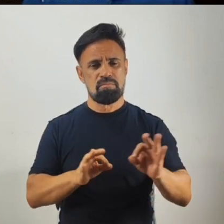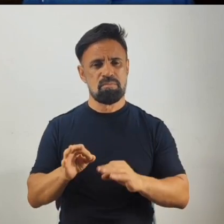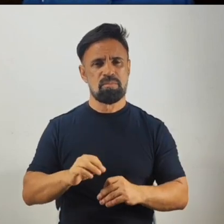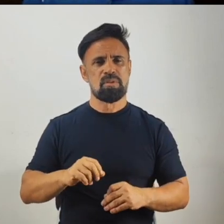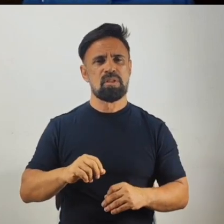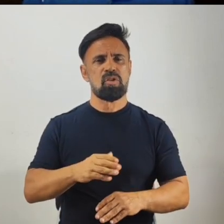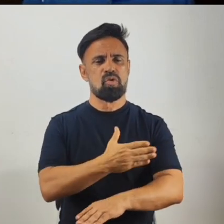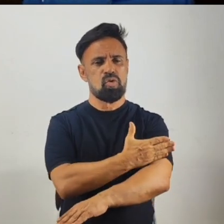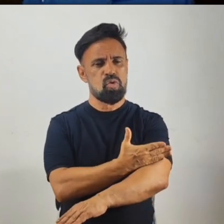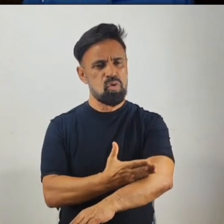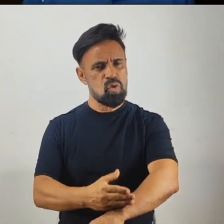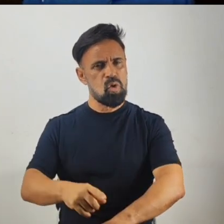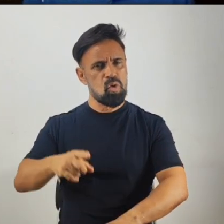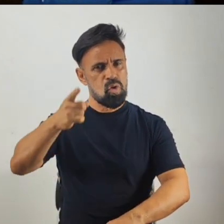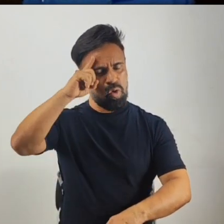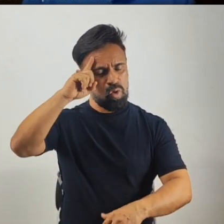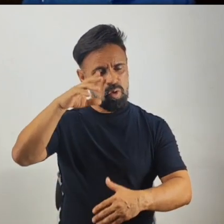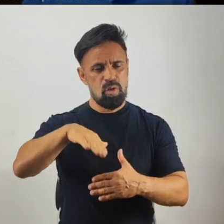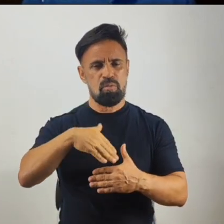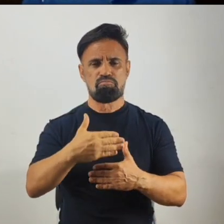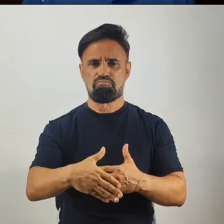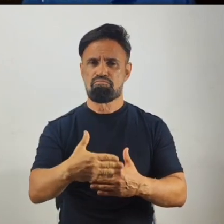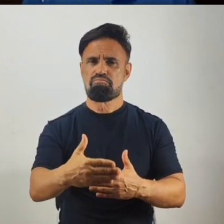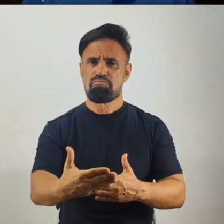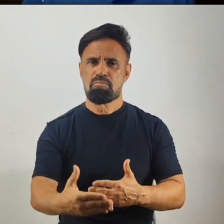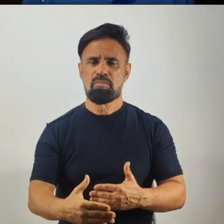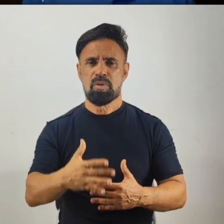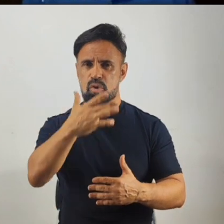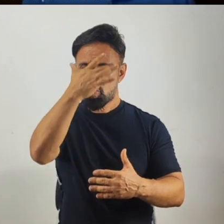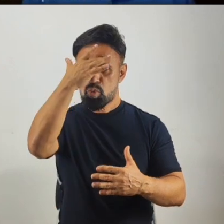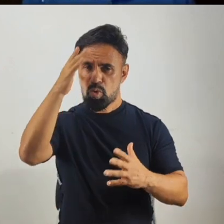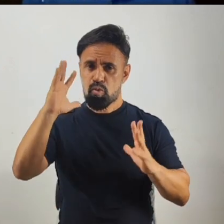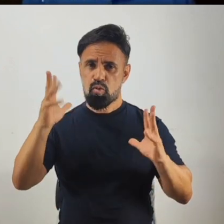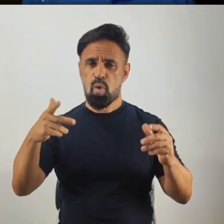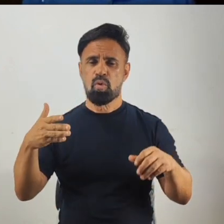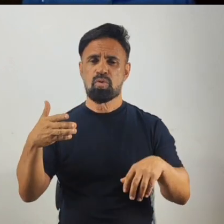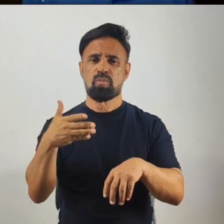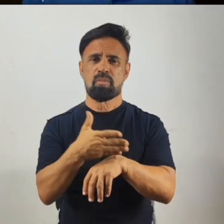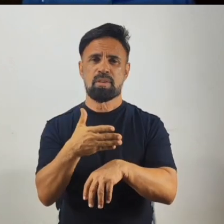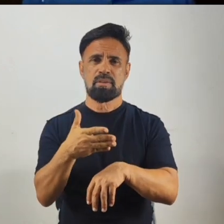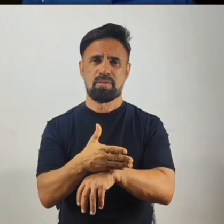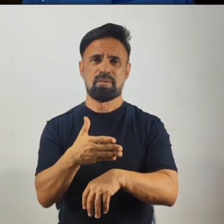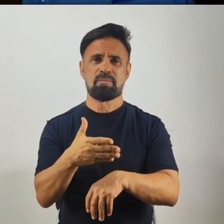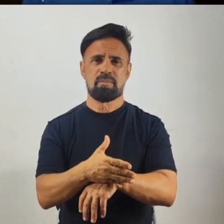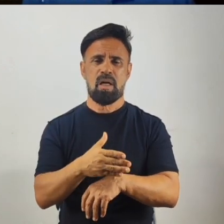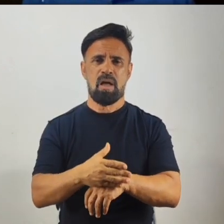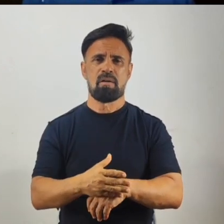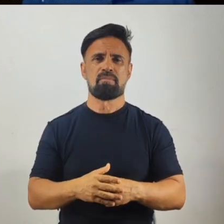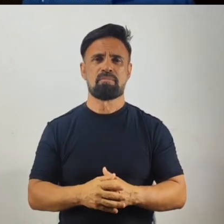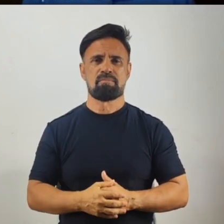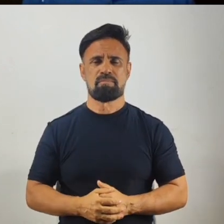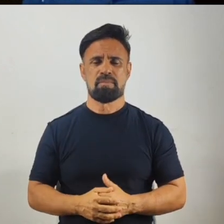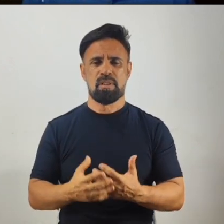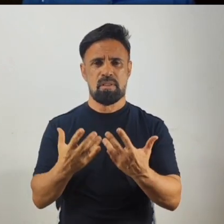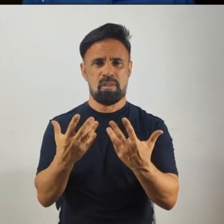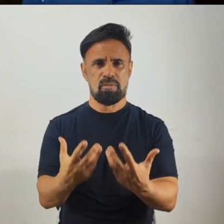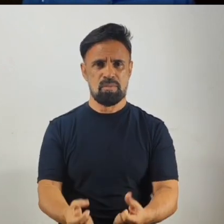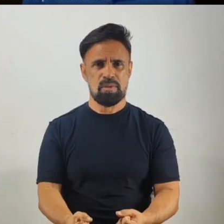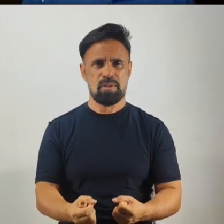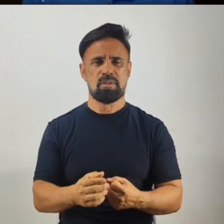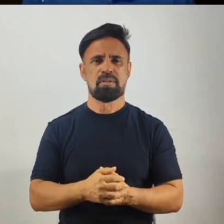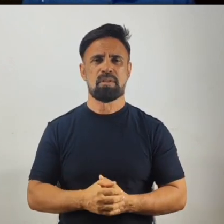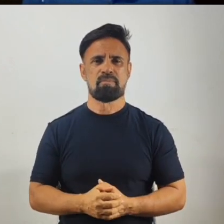estabelecer rotinas em que as manifestações de todos os envolvidos no processo